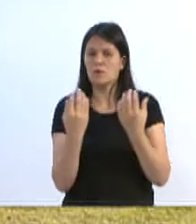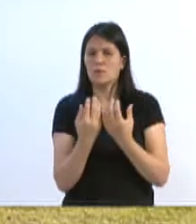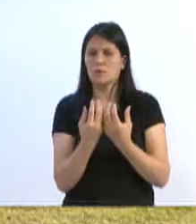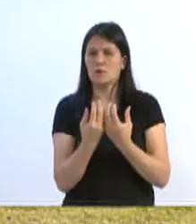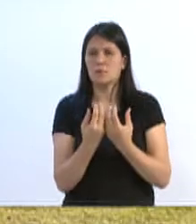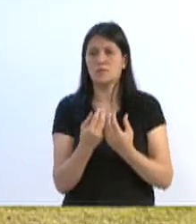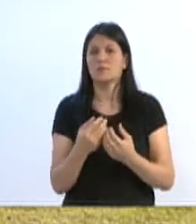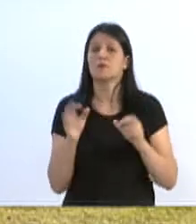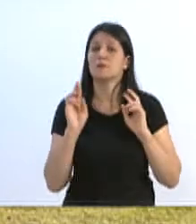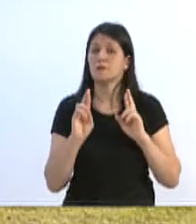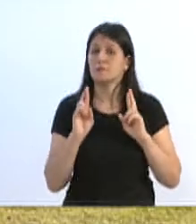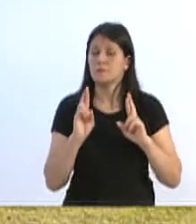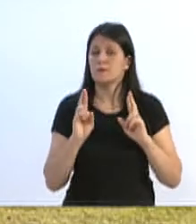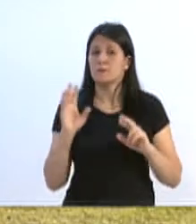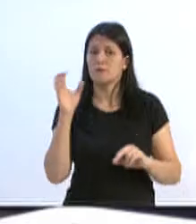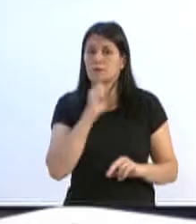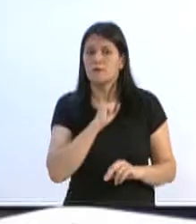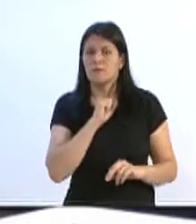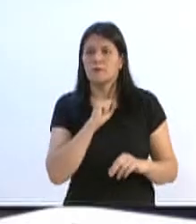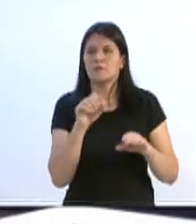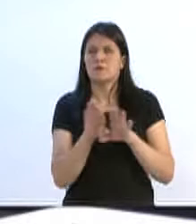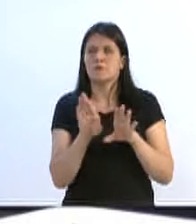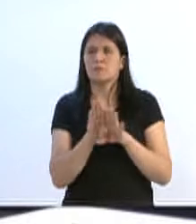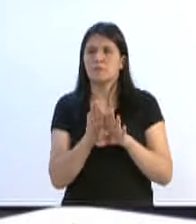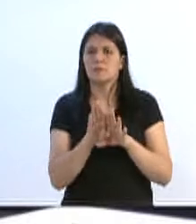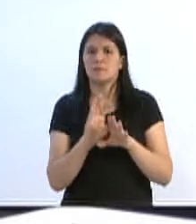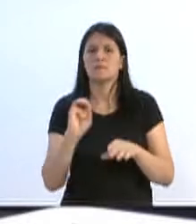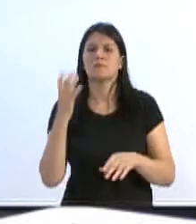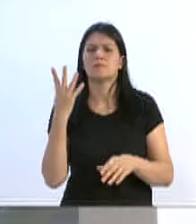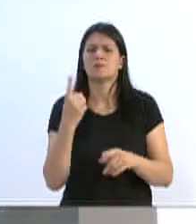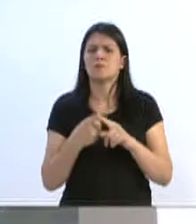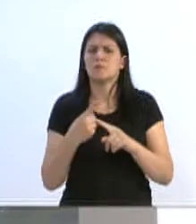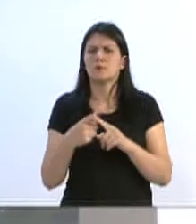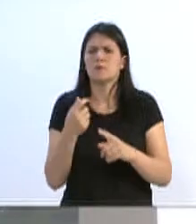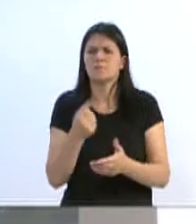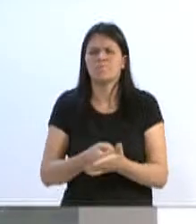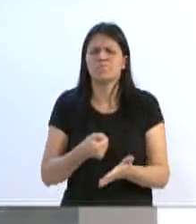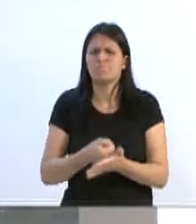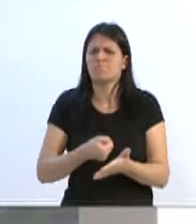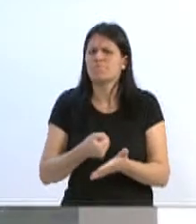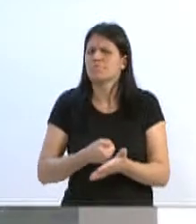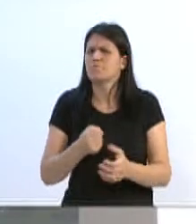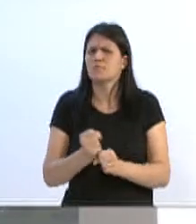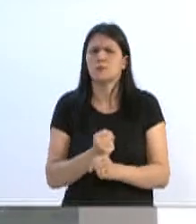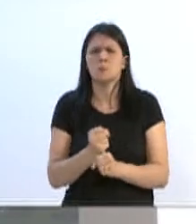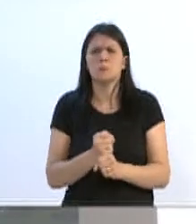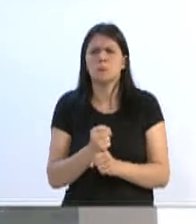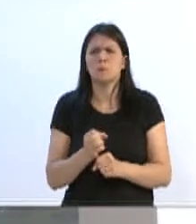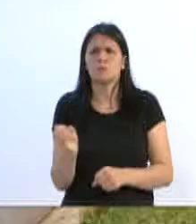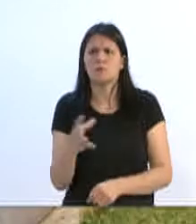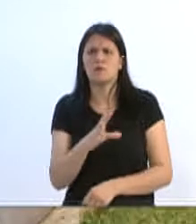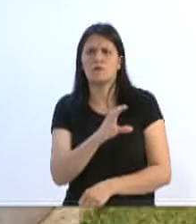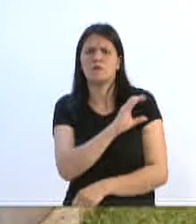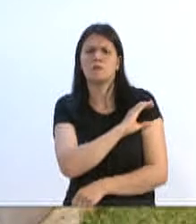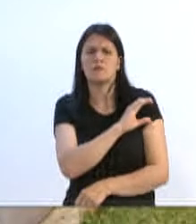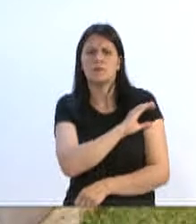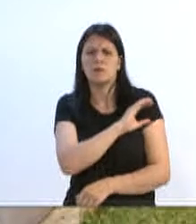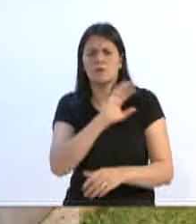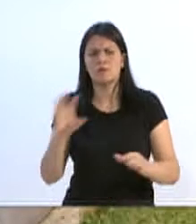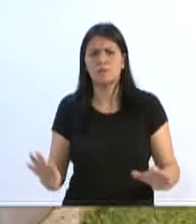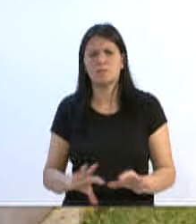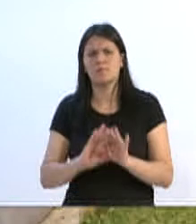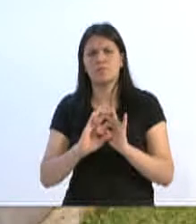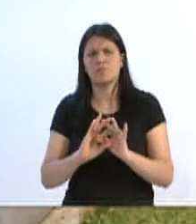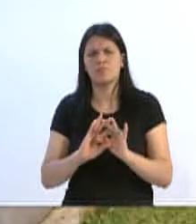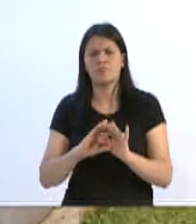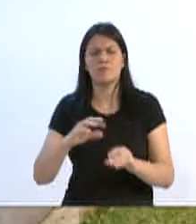brevidade na conclusão dos demais e também o funcionamento pois há anos temos cobrado novas creches e estas em parceria com o governo federal com o fim de